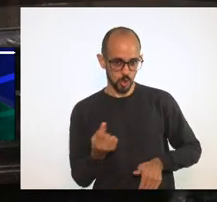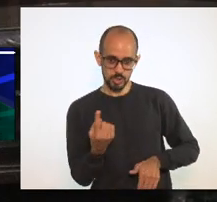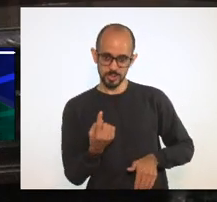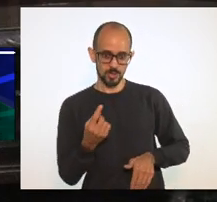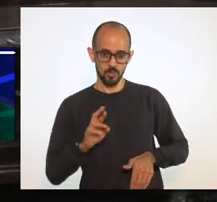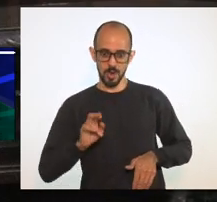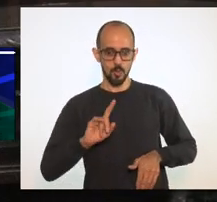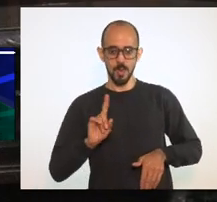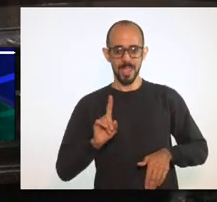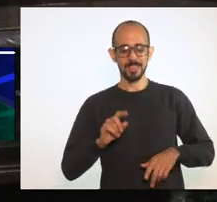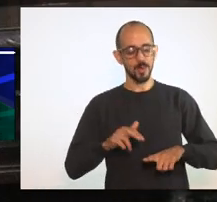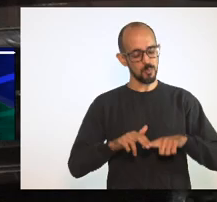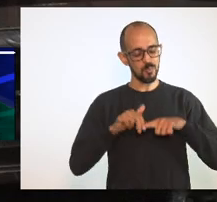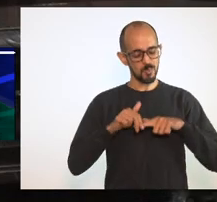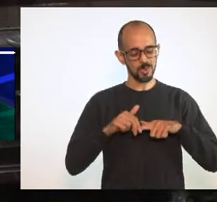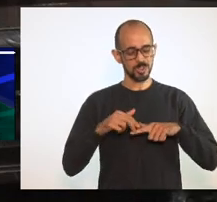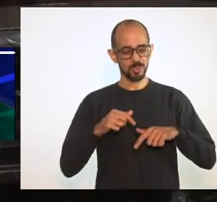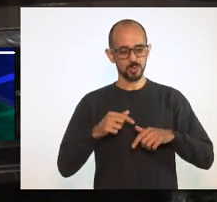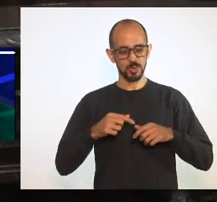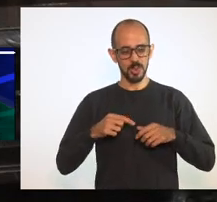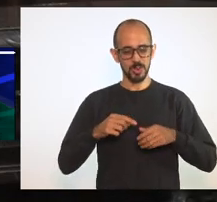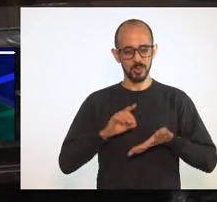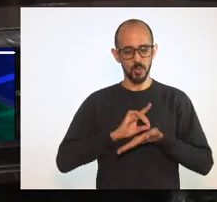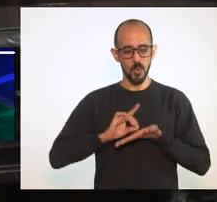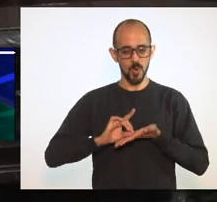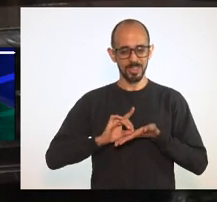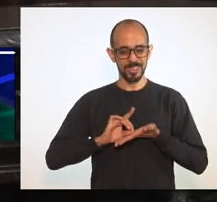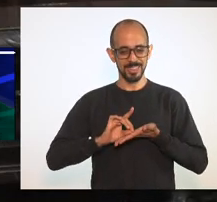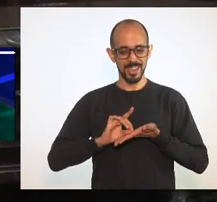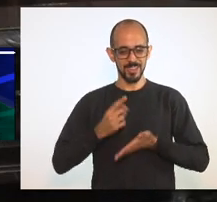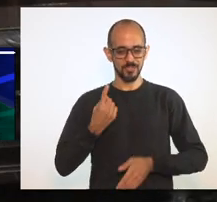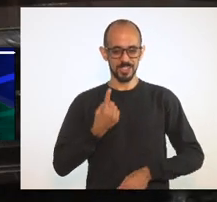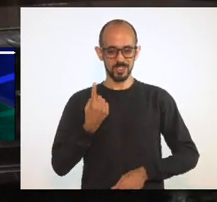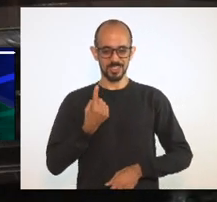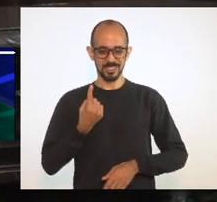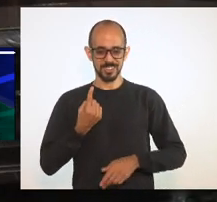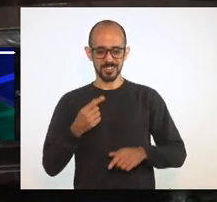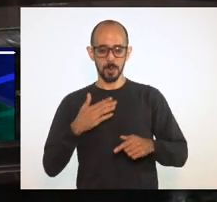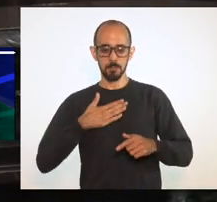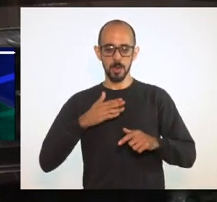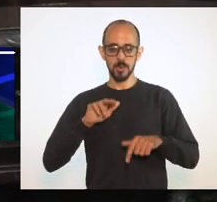detesto a solidão. Meu irmão gêmeo, Fred Pacheco, que está ali,